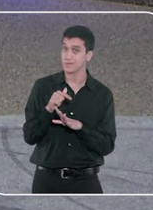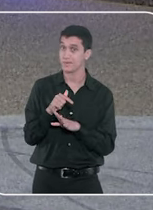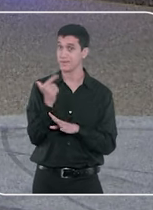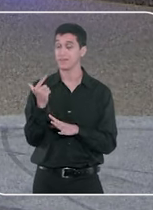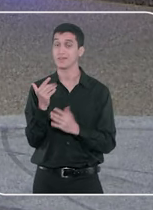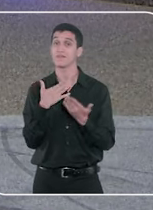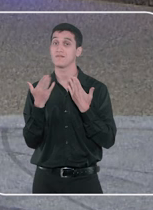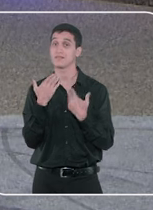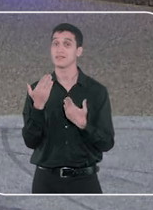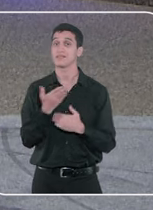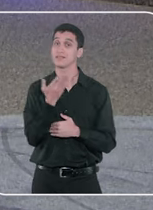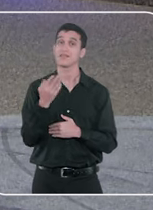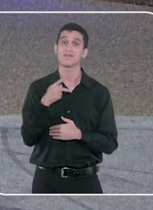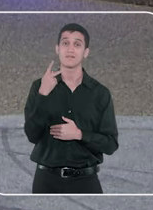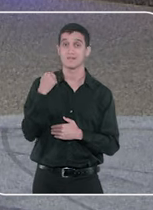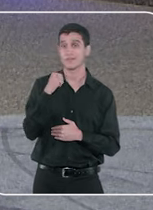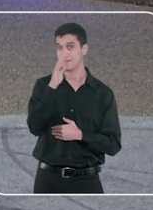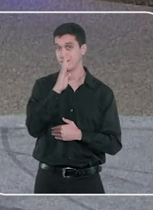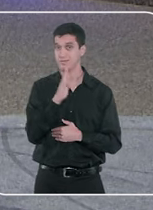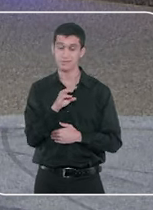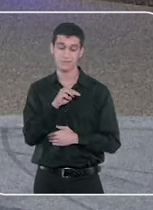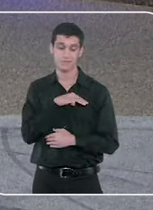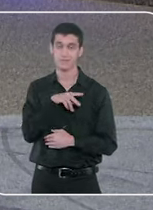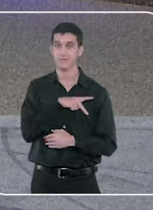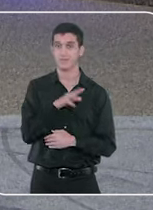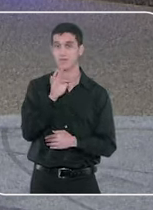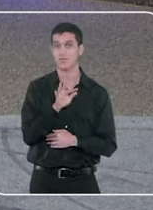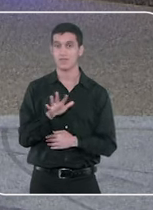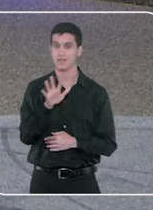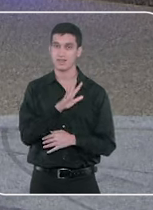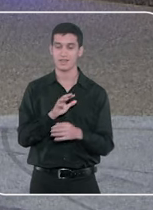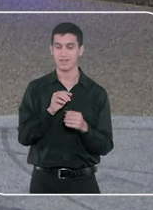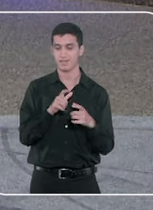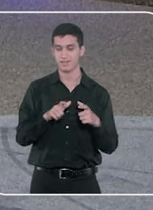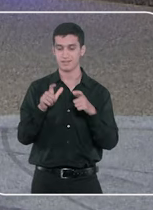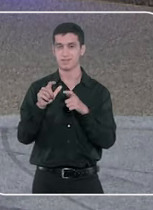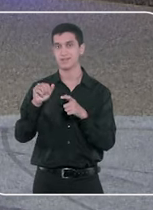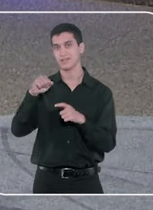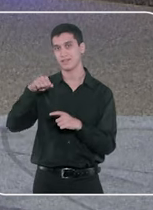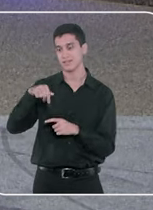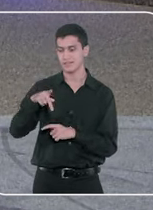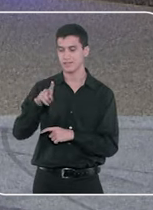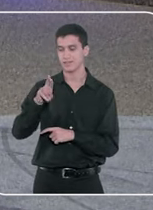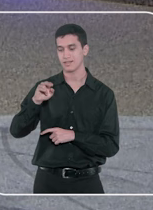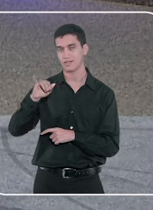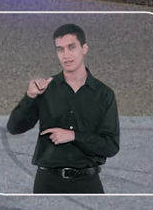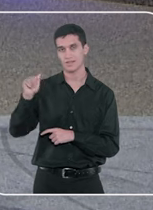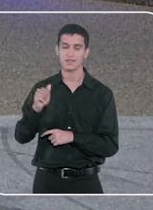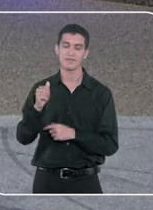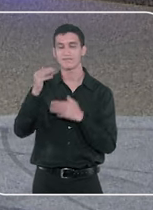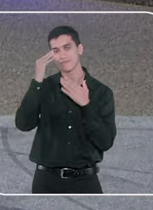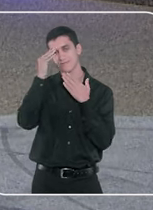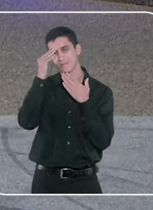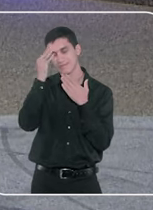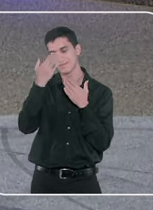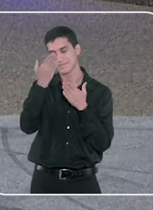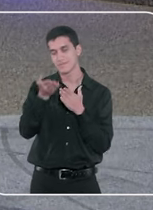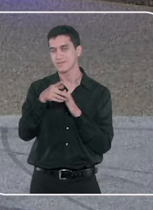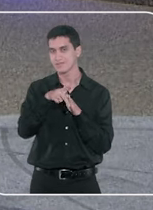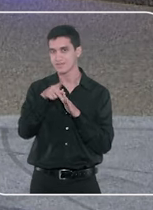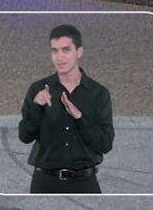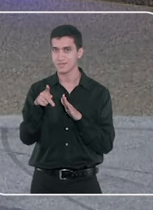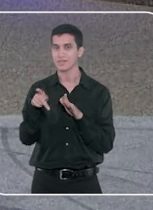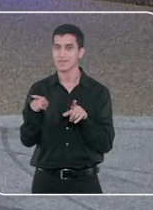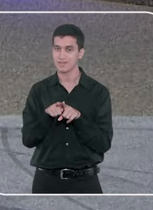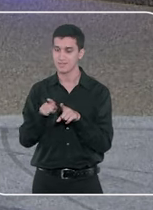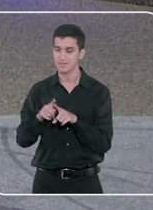com a Procuradora da República do Ministério Público Federal, Andréa Wamsley. Muitíssimo obrigada, professora, pela participação e